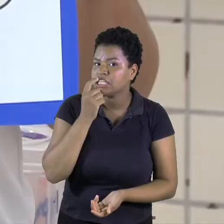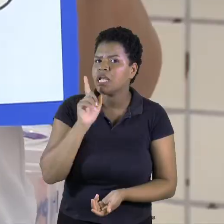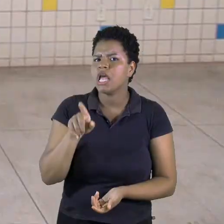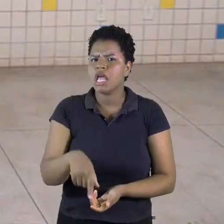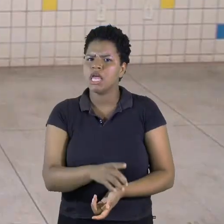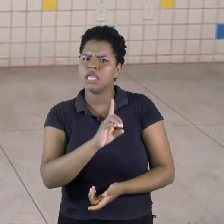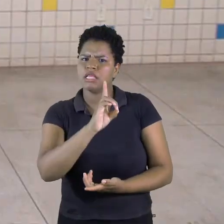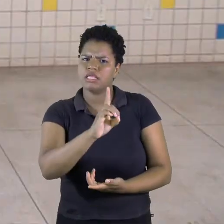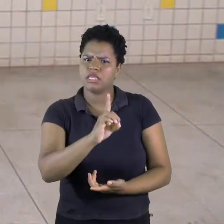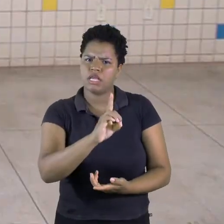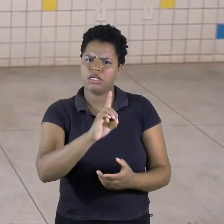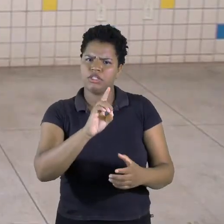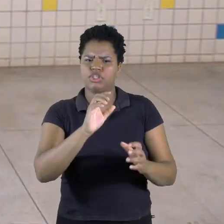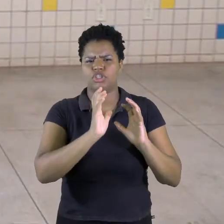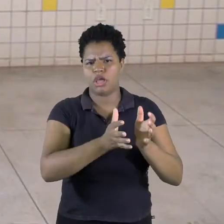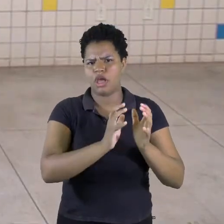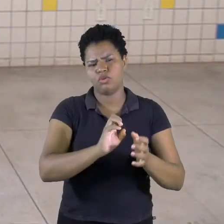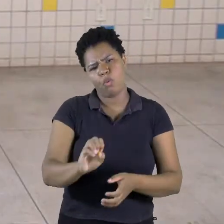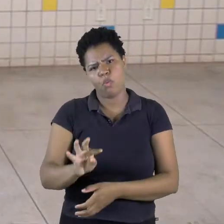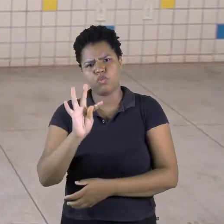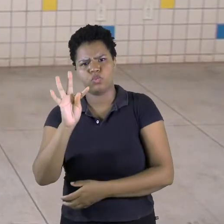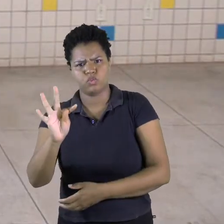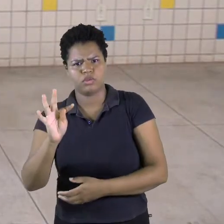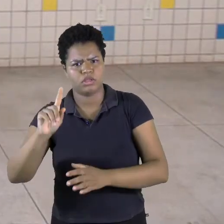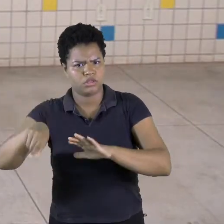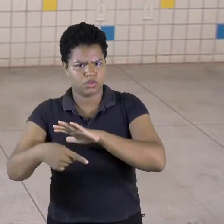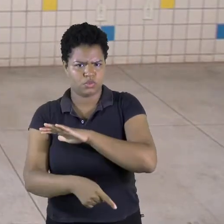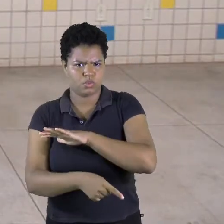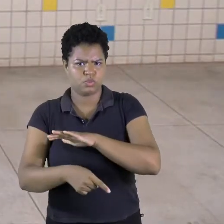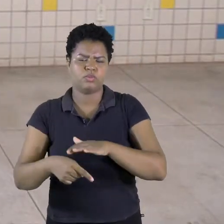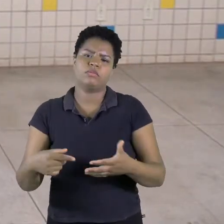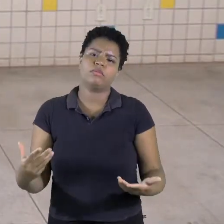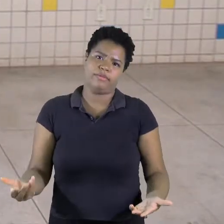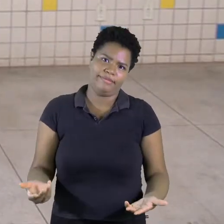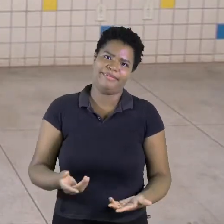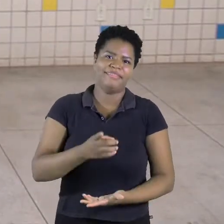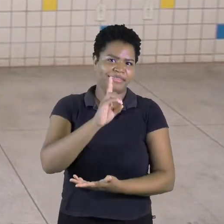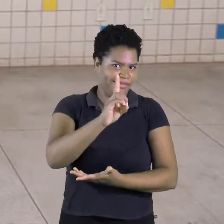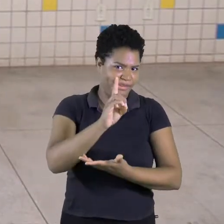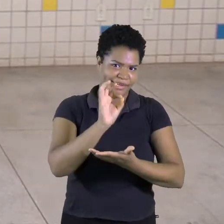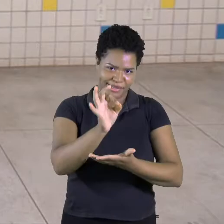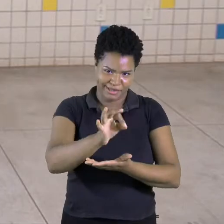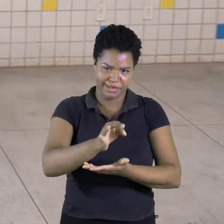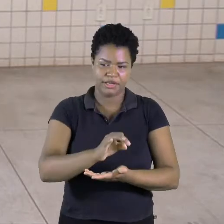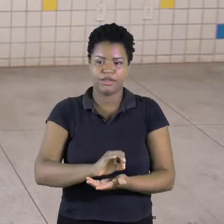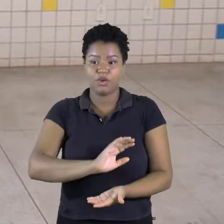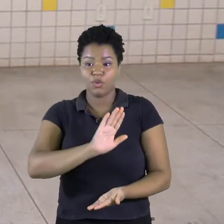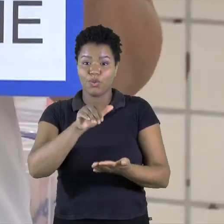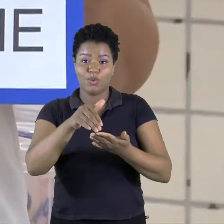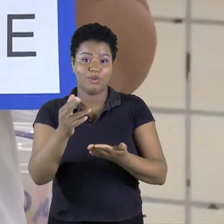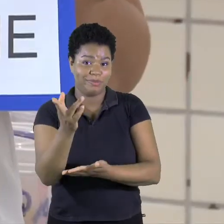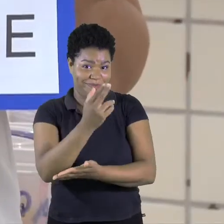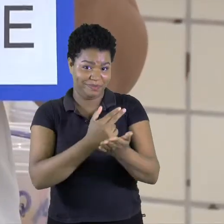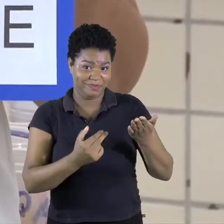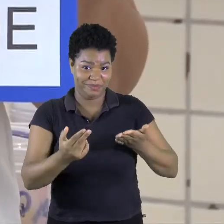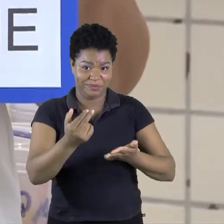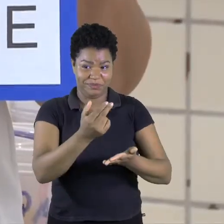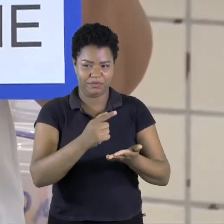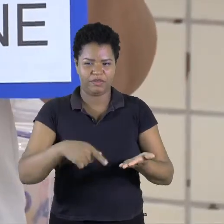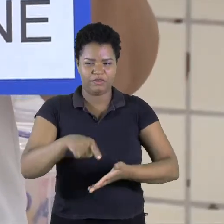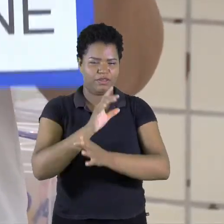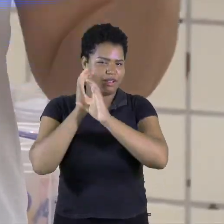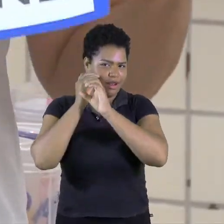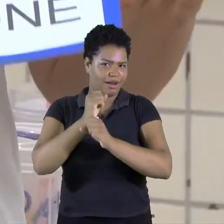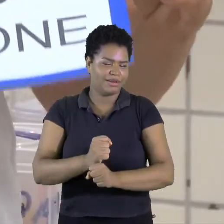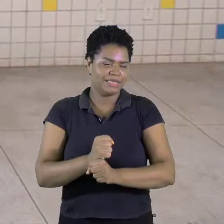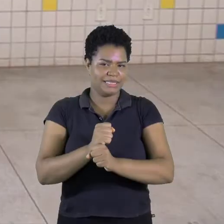tatu? Muito bem, com D, né? E o nosso último desenho para que vocês façam essa revisão é